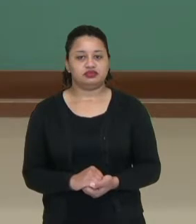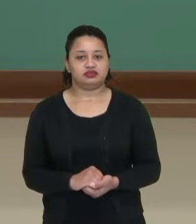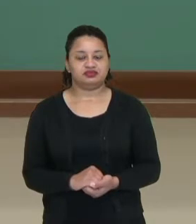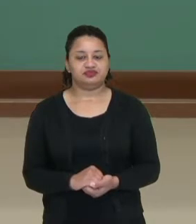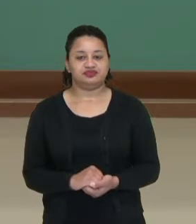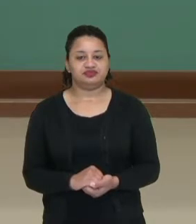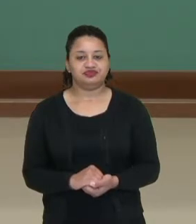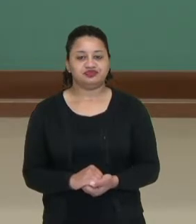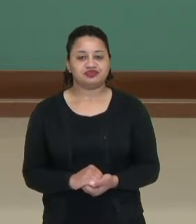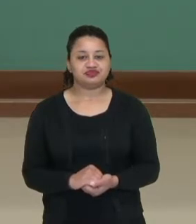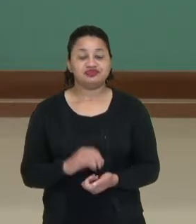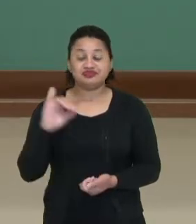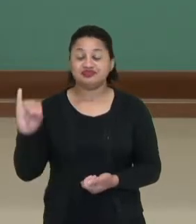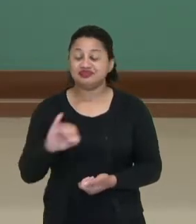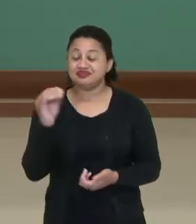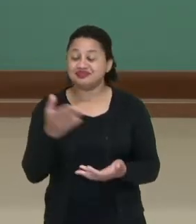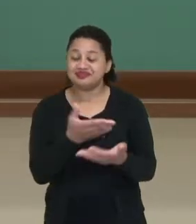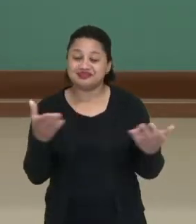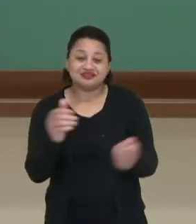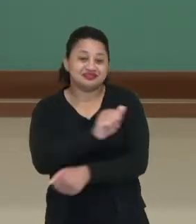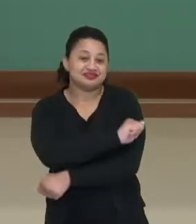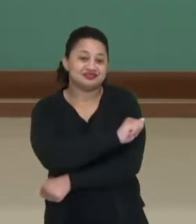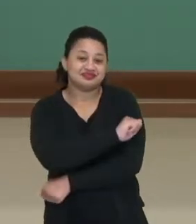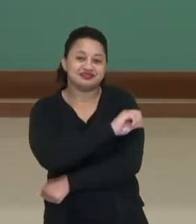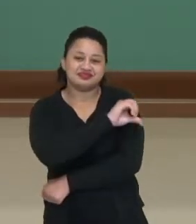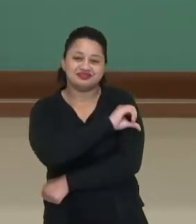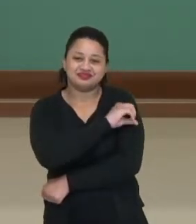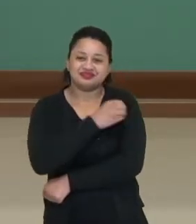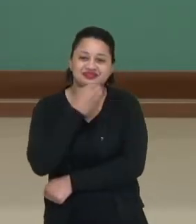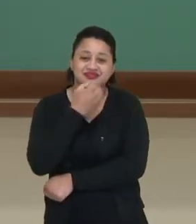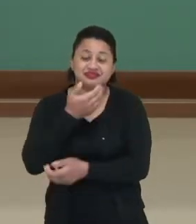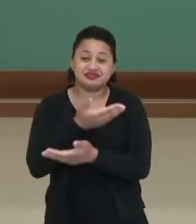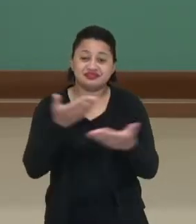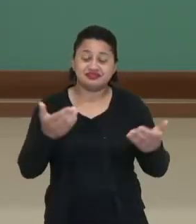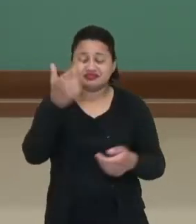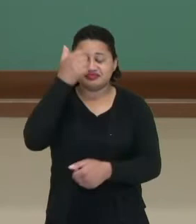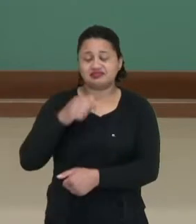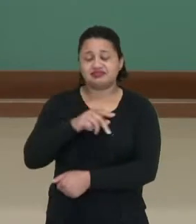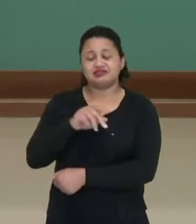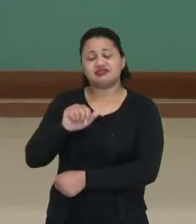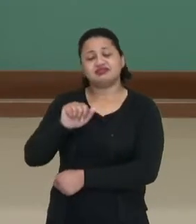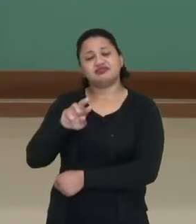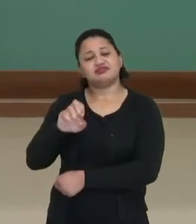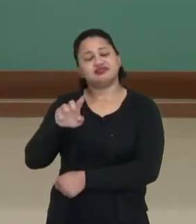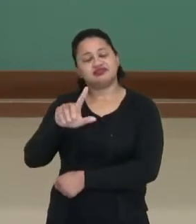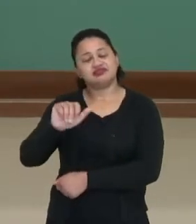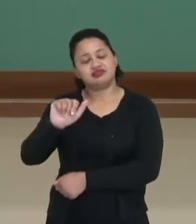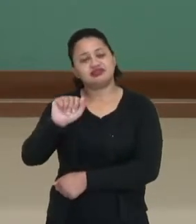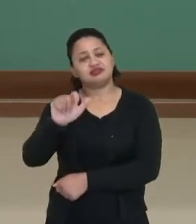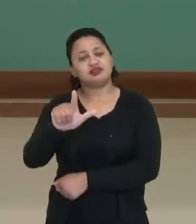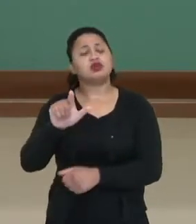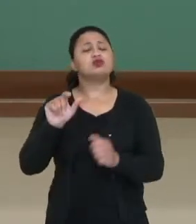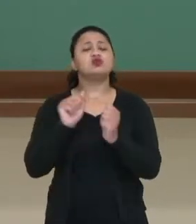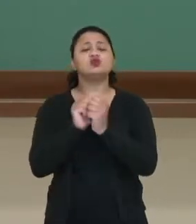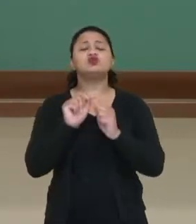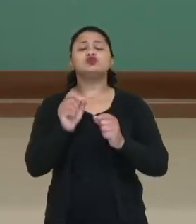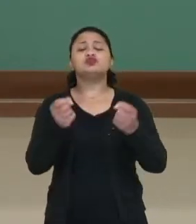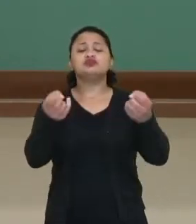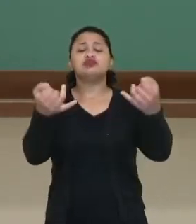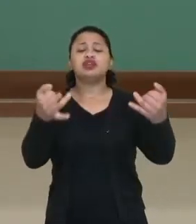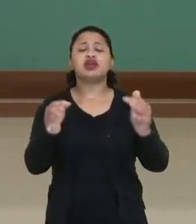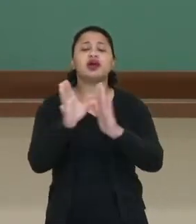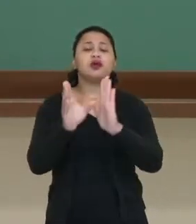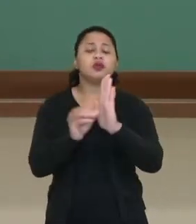Olá, pessoal do nono ano, tudo bem com vocês? Eu sou a professora Arabel e vamos juntos trabalhar um pouquinho mais os